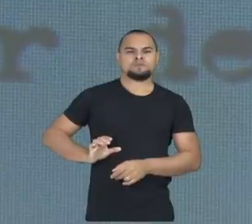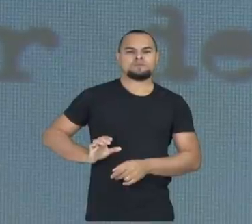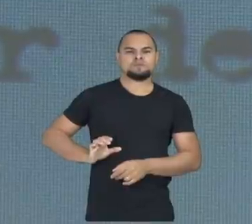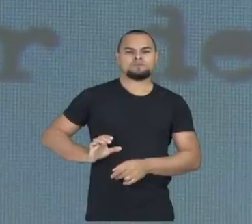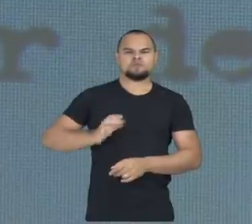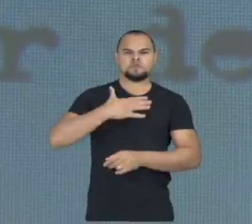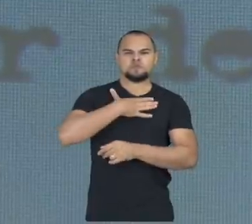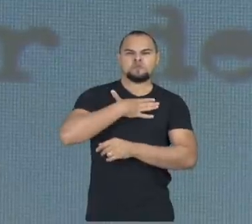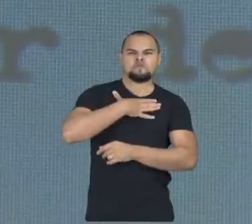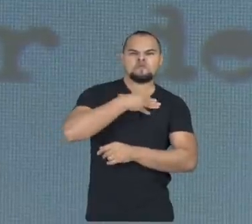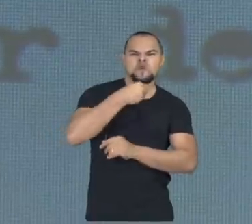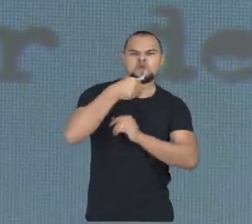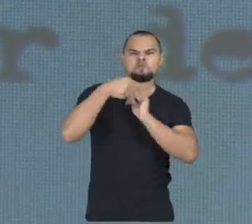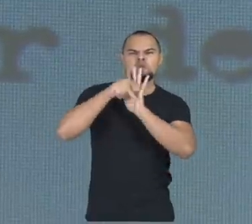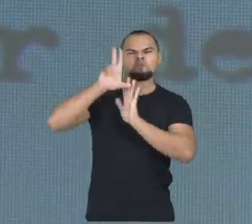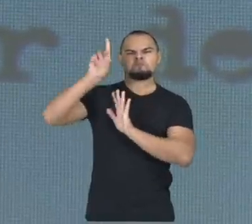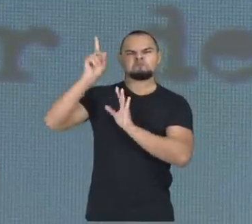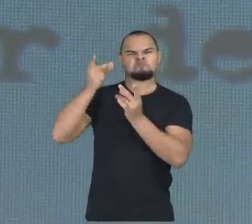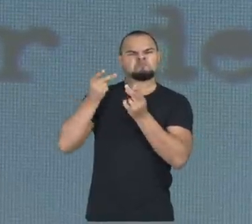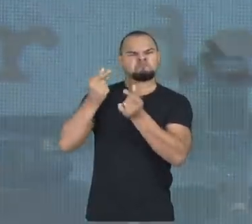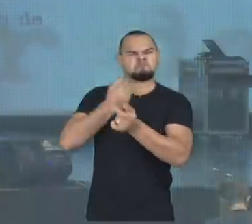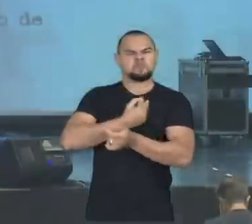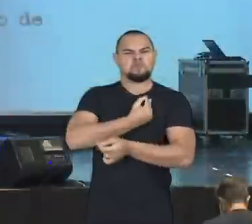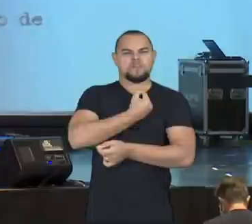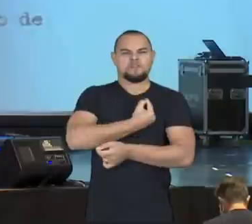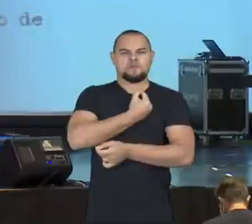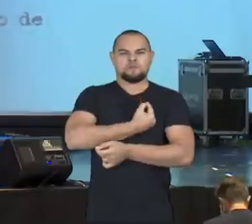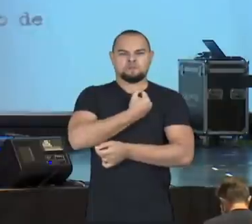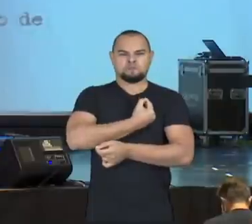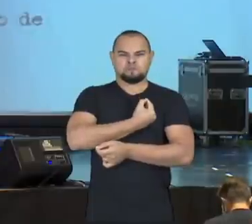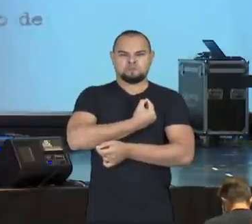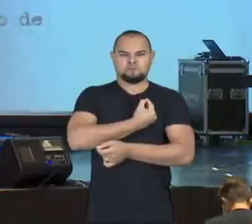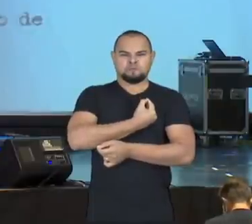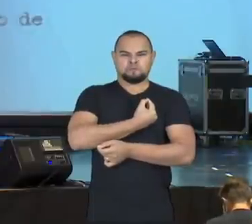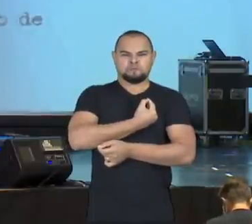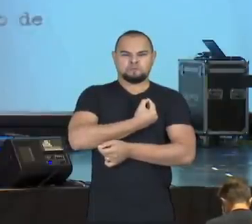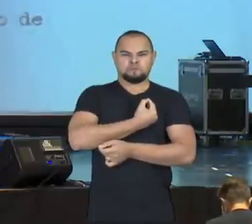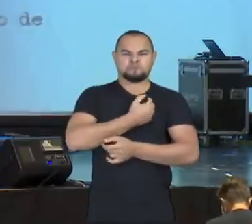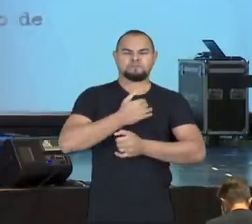o Filho do Deus vivo.